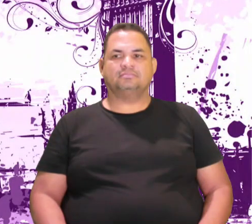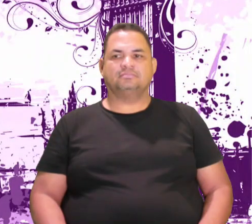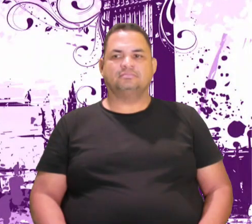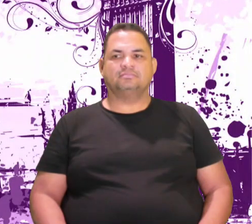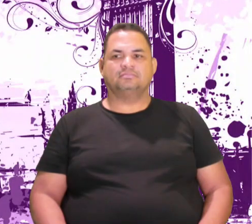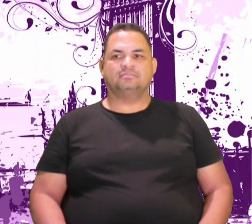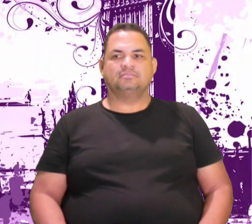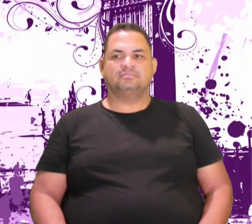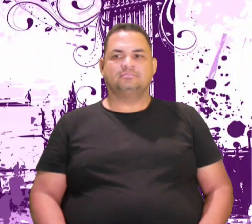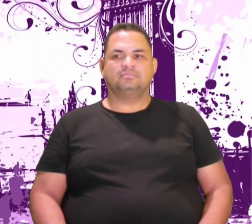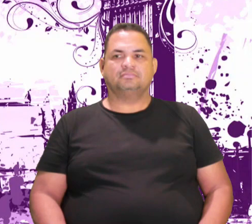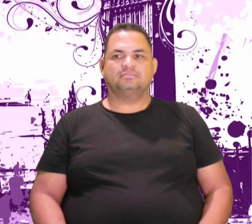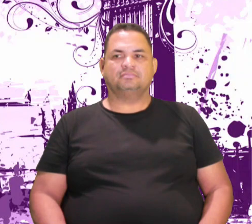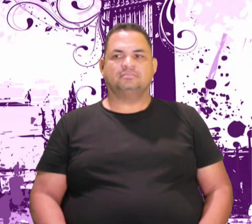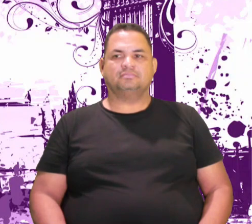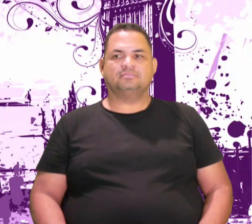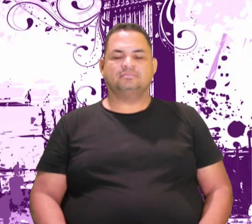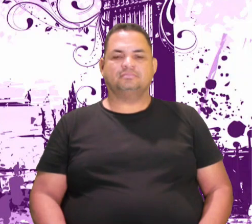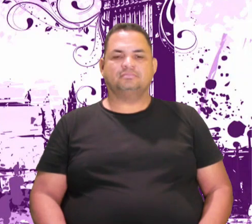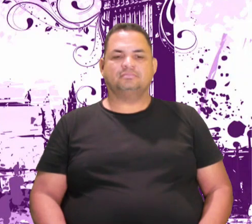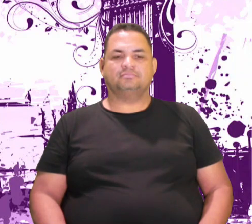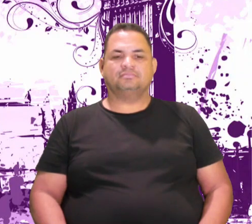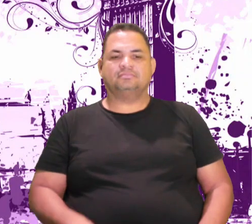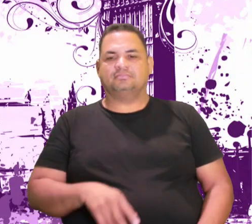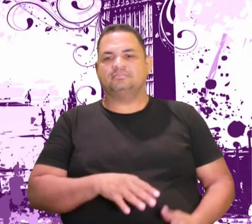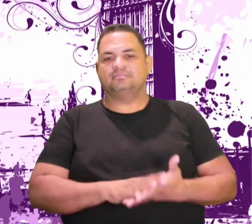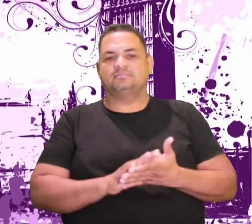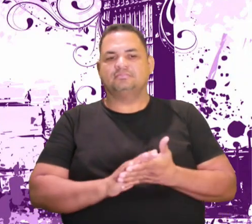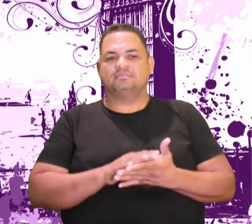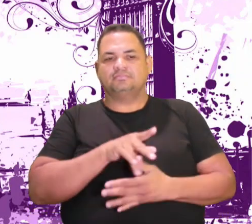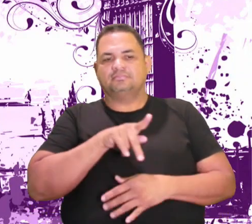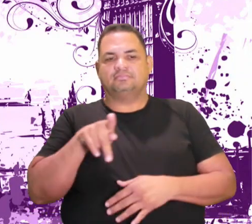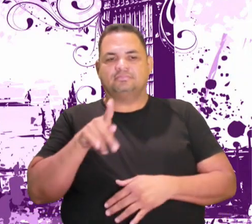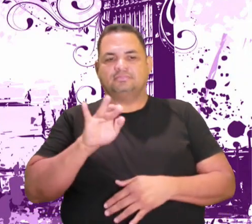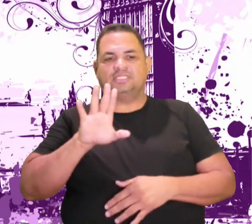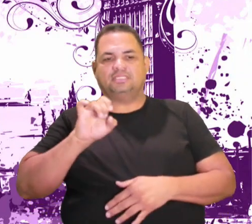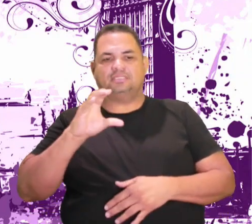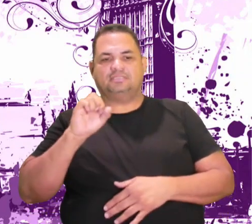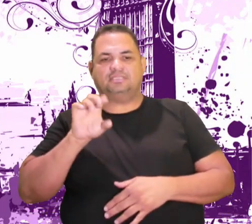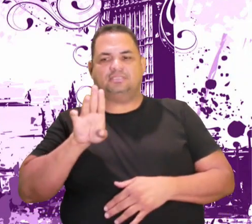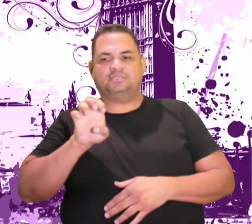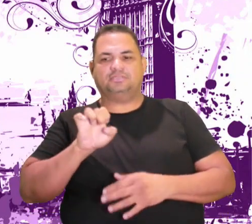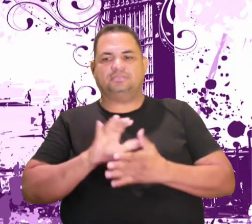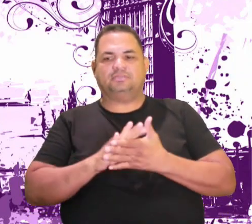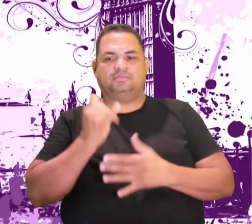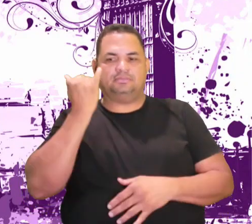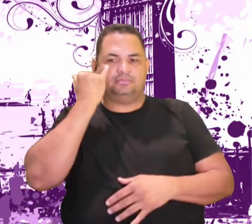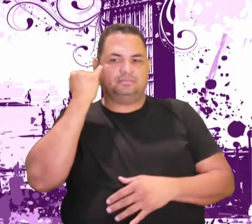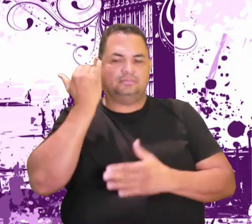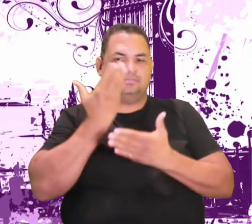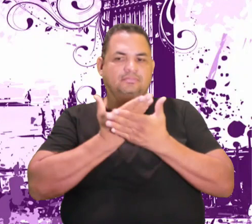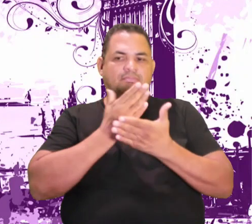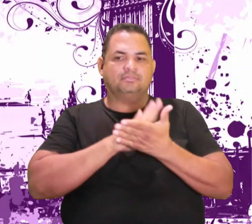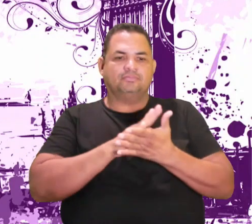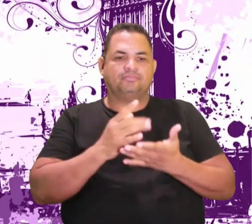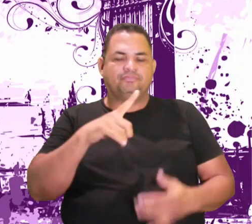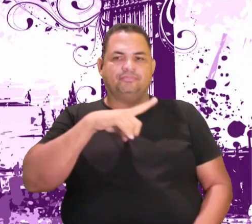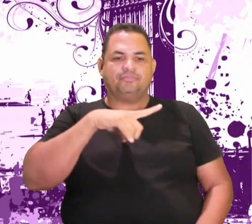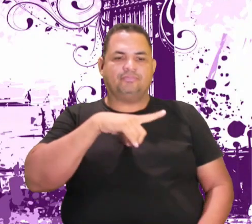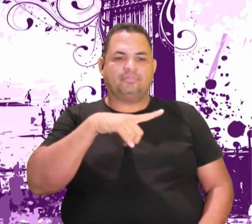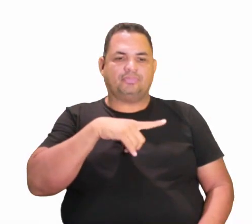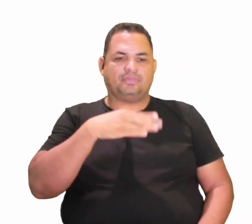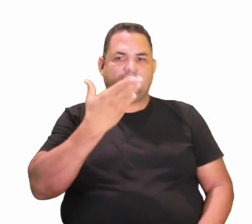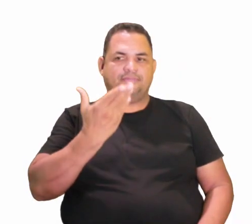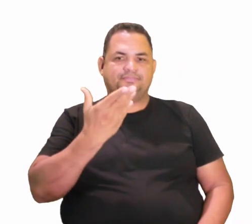6.1 com a teacher Patrícia Recher e o Sami, o nosso intérprete. Olha lá, temos a